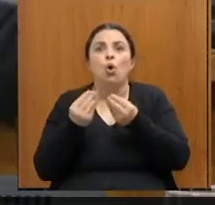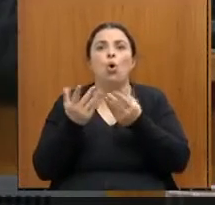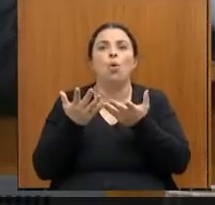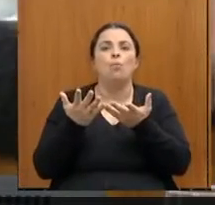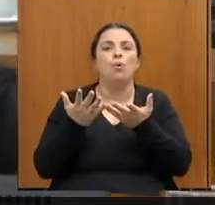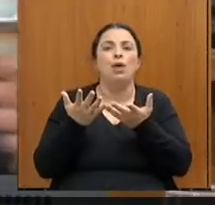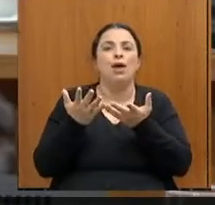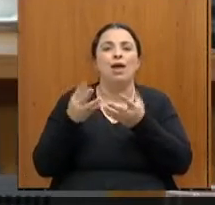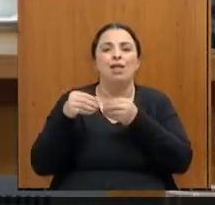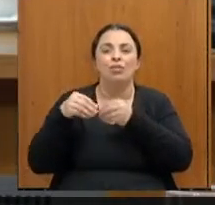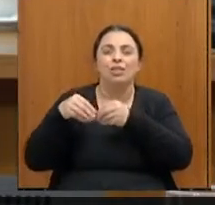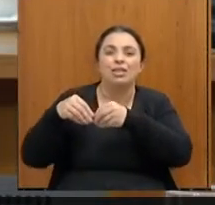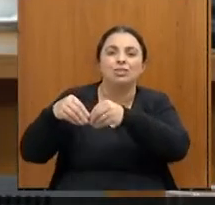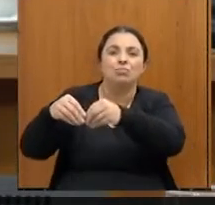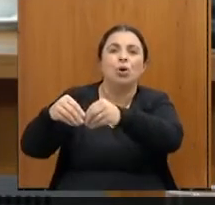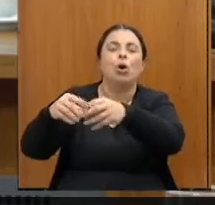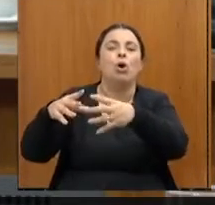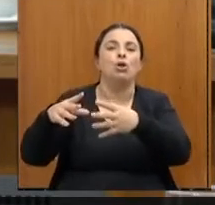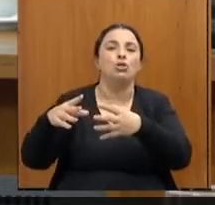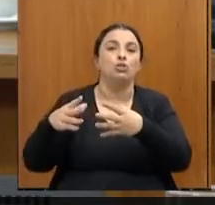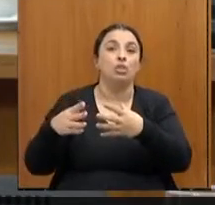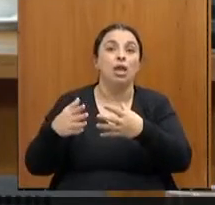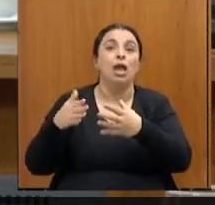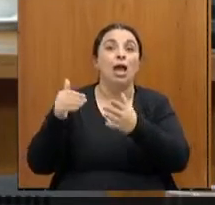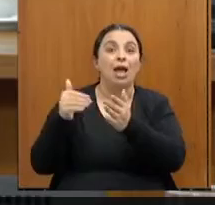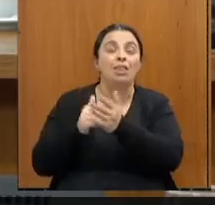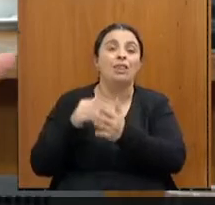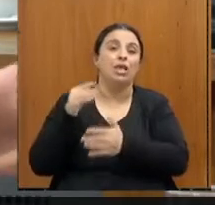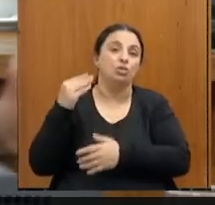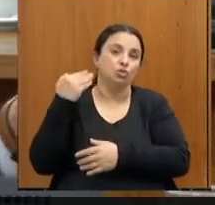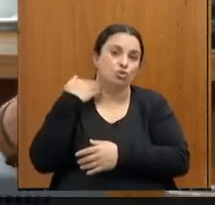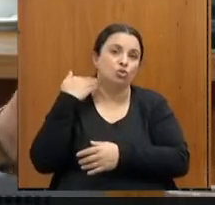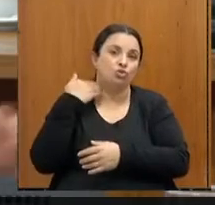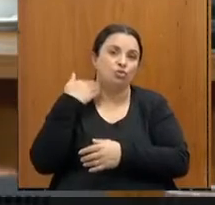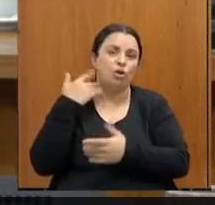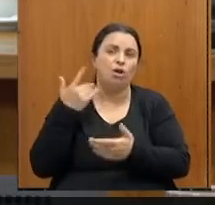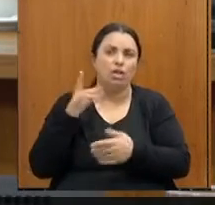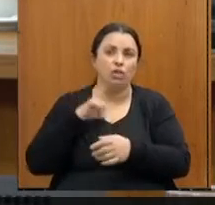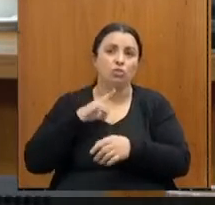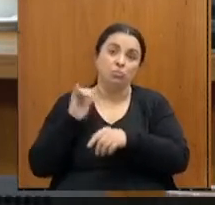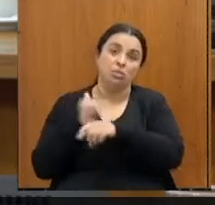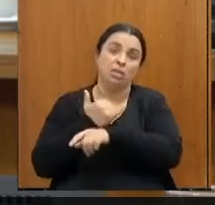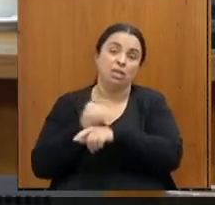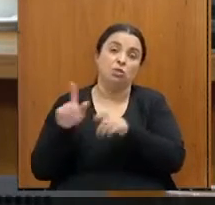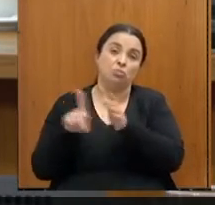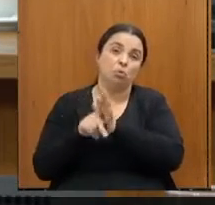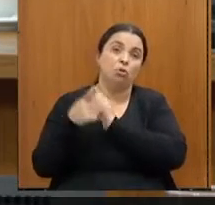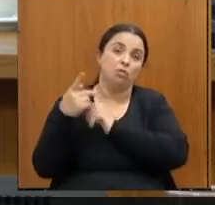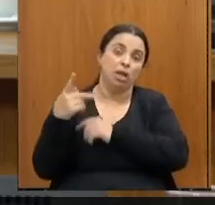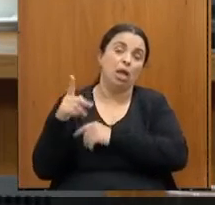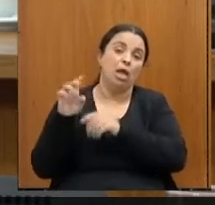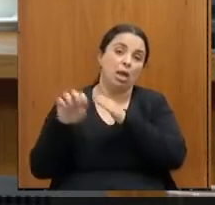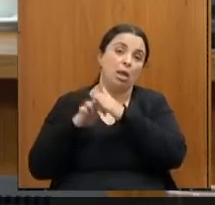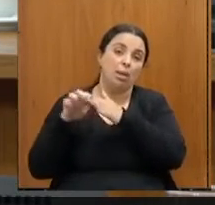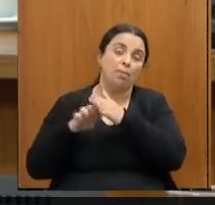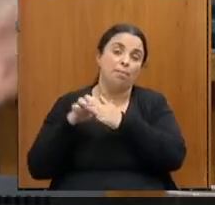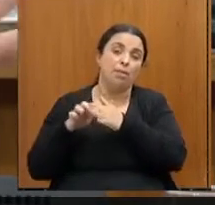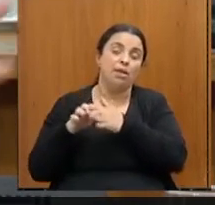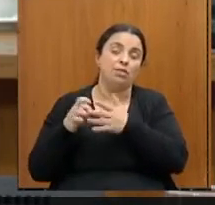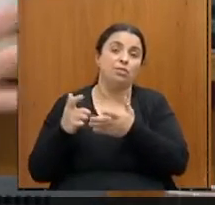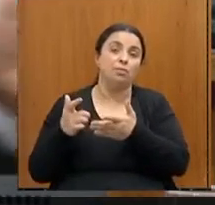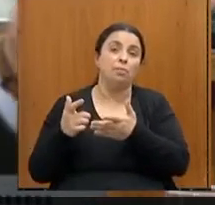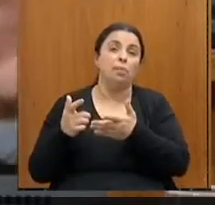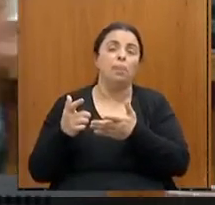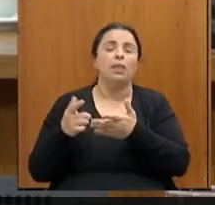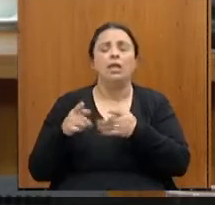esse vídeo chegasse até o Juiz de Fora que era estratégico para a empresa que ela planta da mercedes-benz que ali